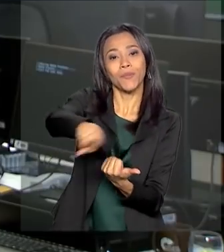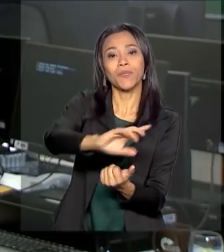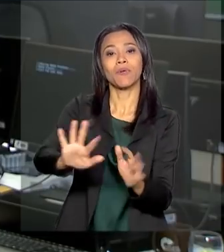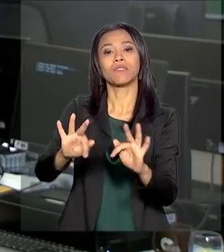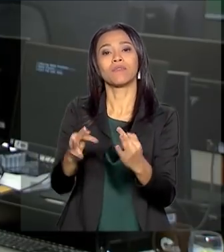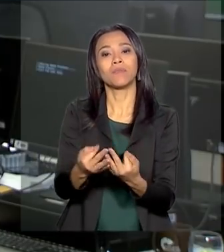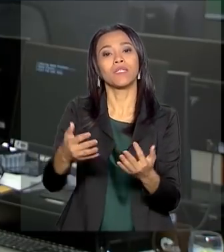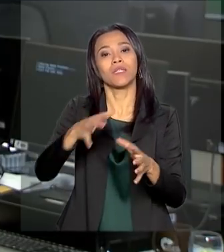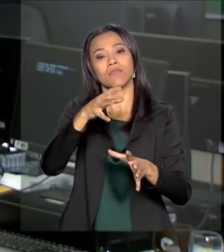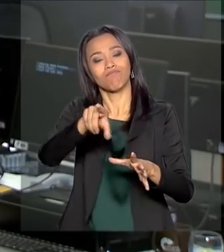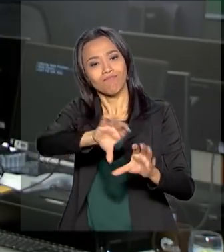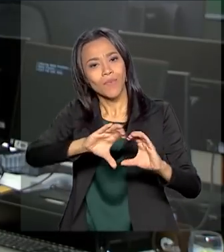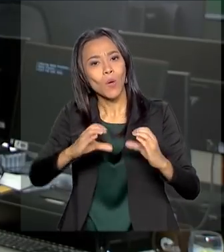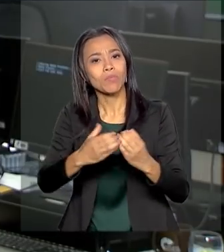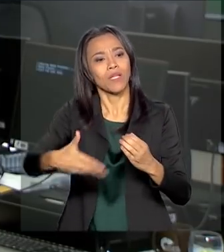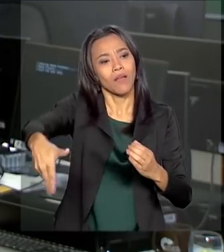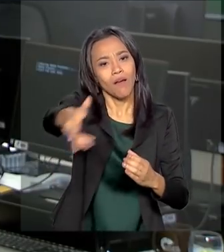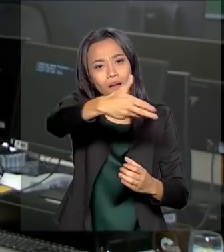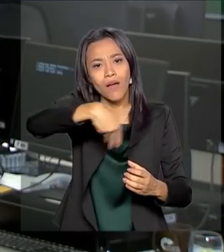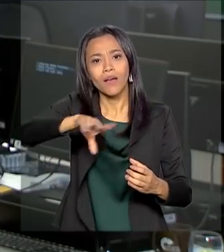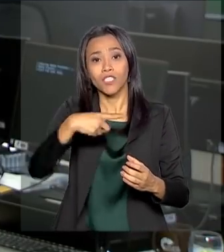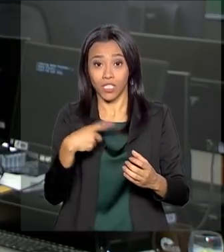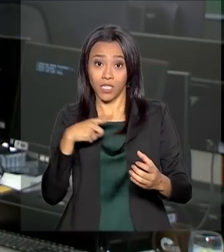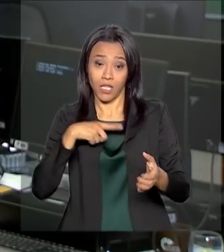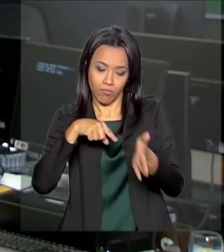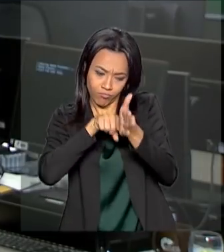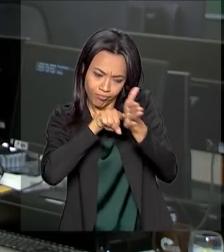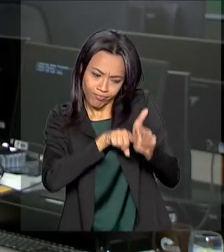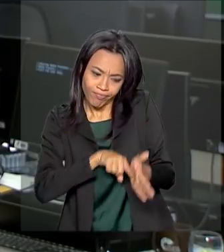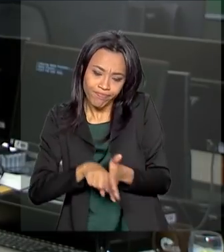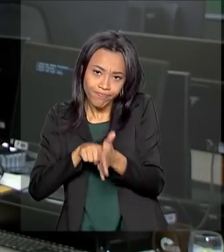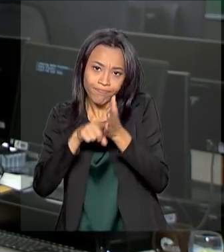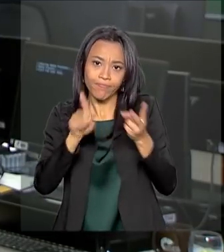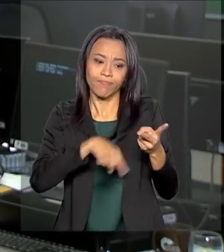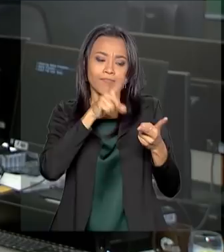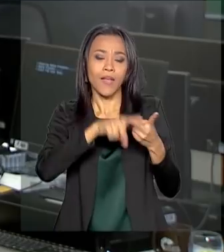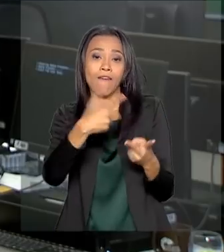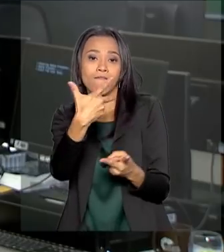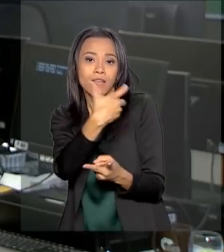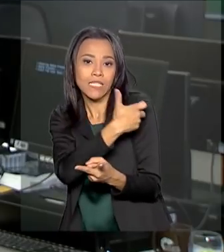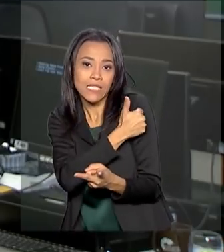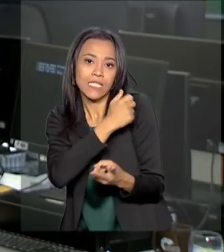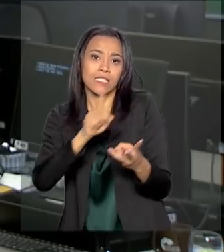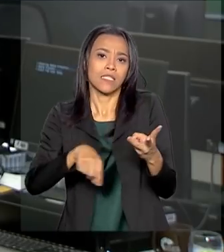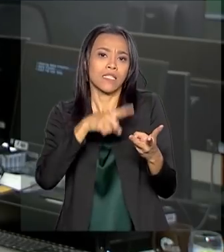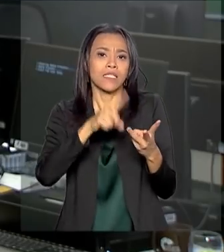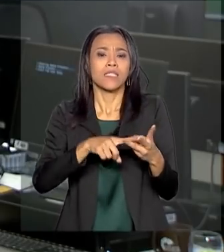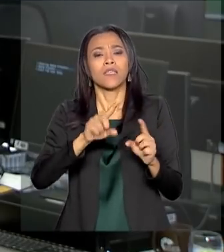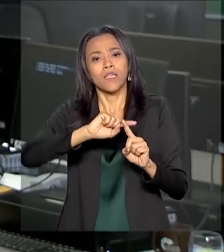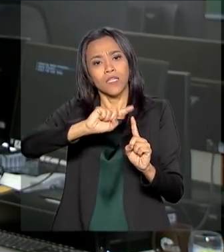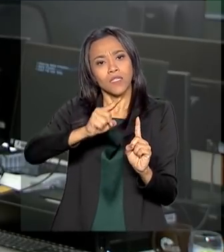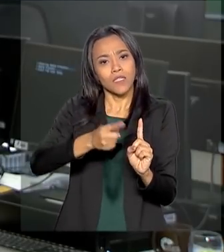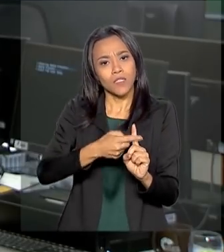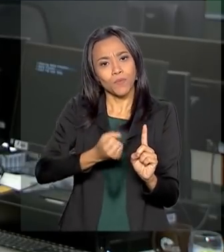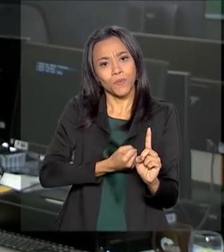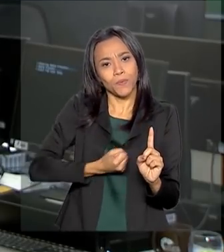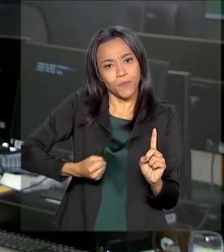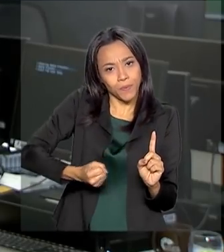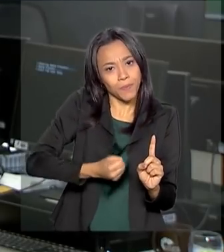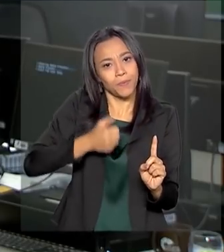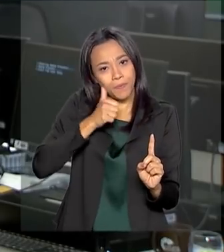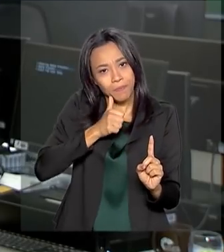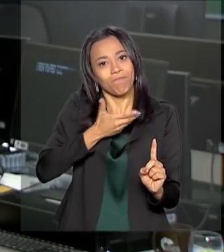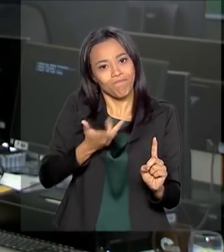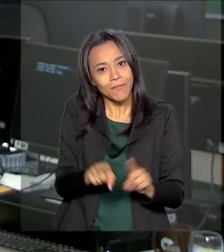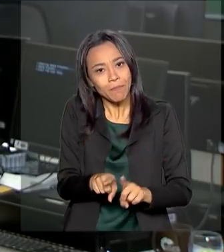e odontológicas coleta de exames laboratoriais aplicação de voz e pré natal até o momento o ministério já recebeu